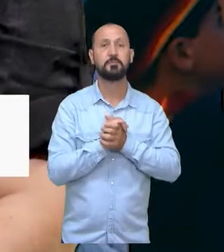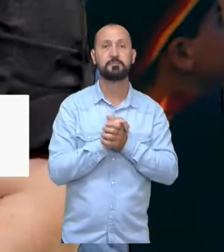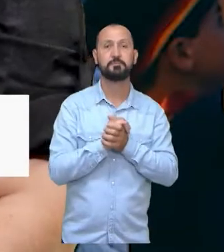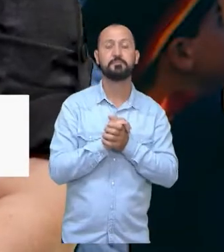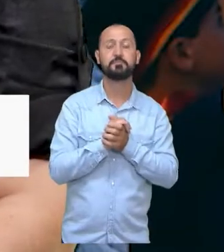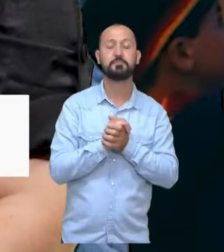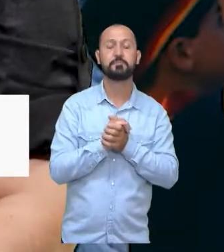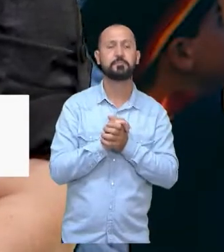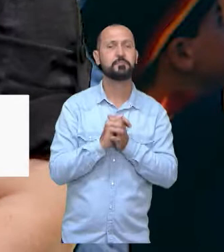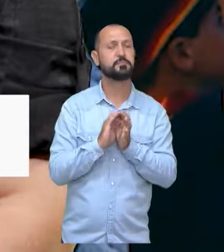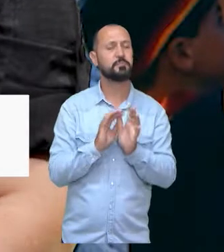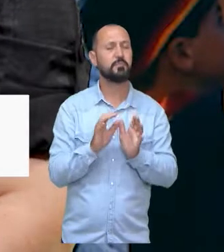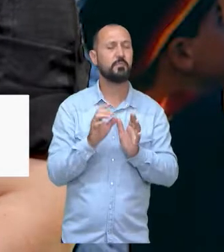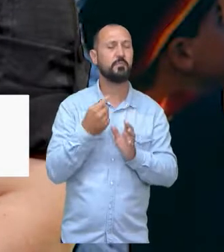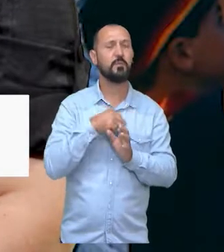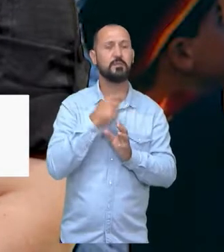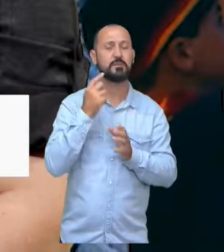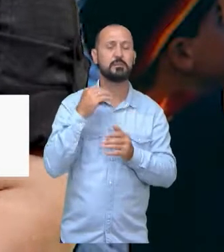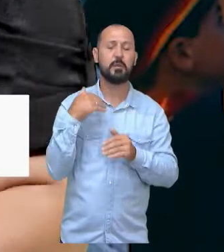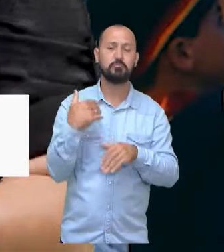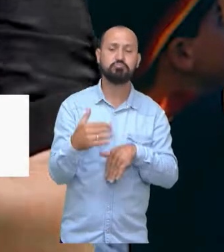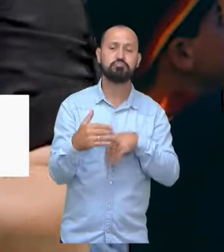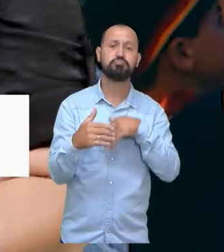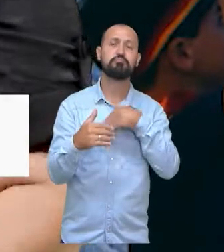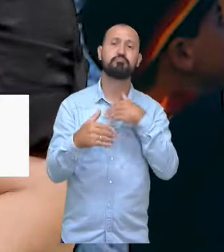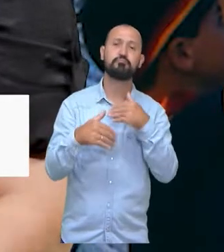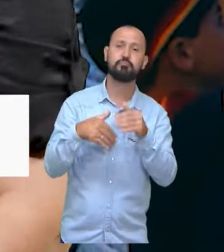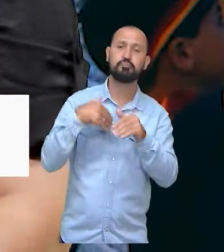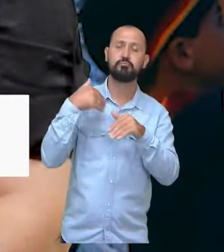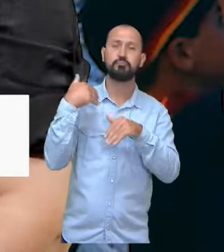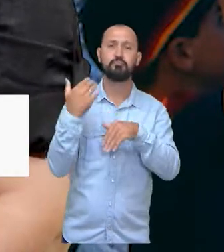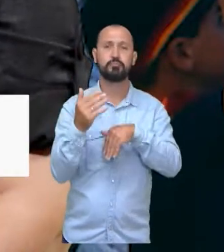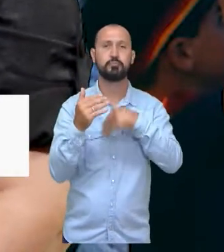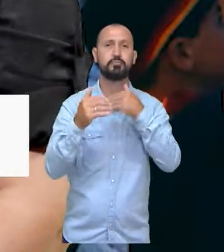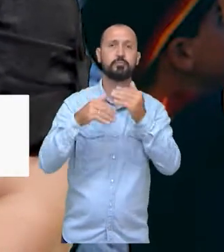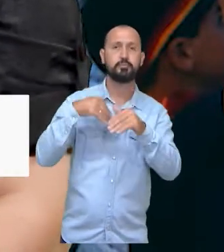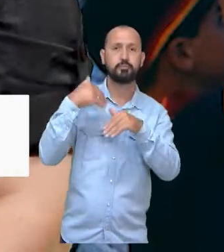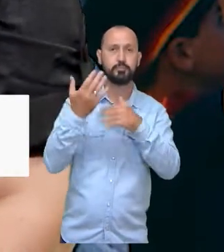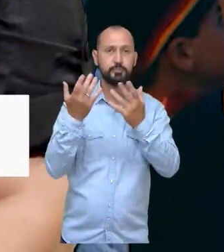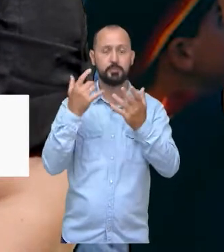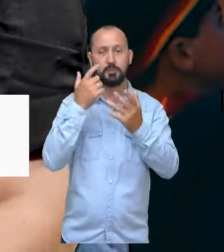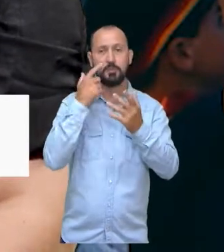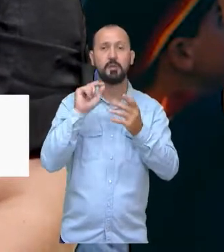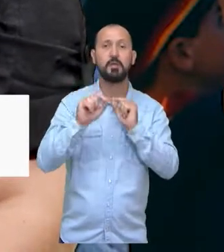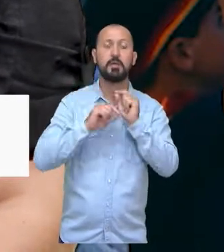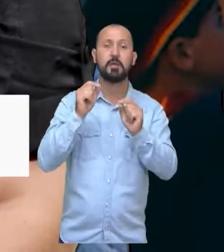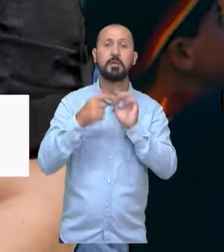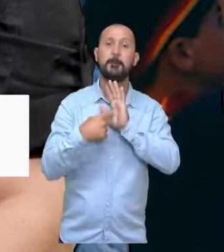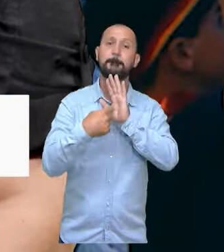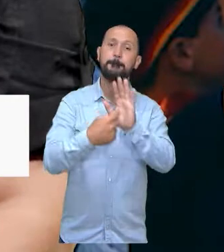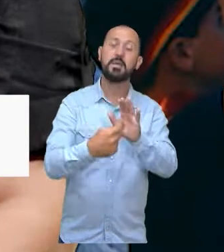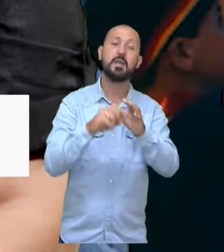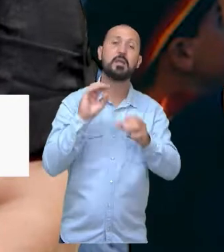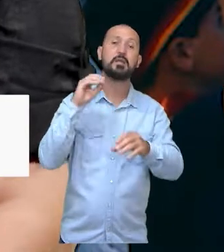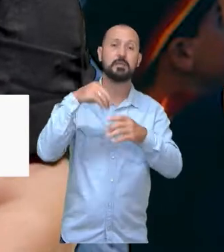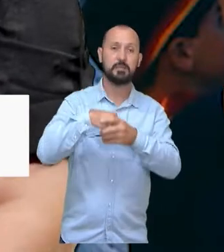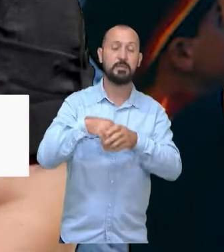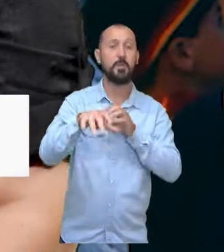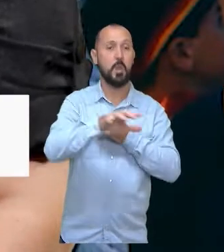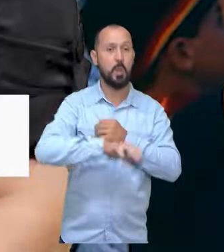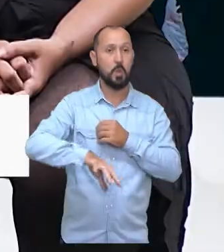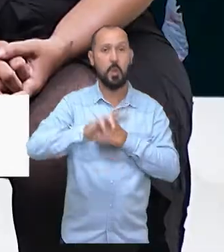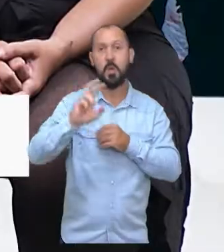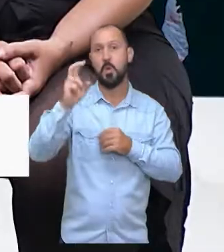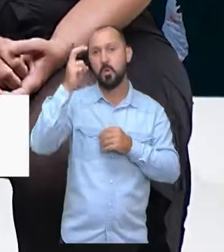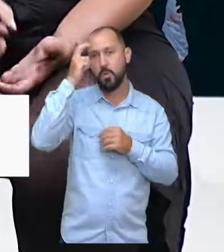né? E a gente gradativamente tem conseguido levar essas expressões para dentro